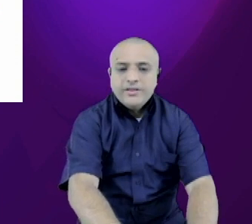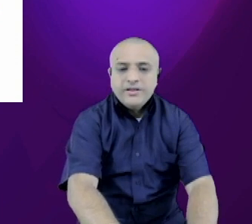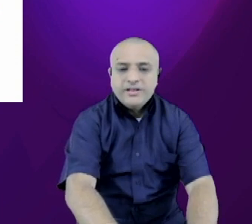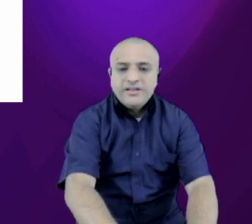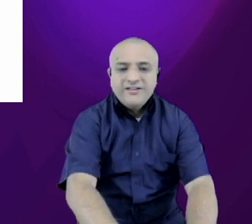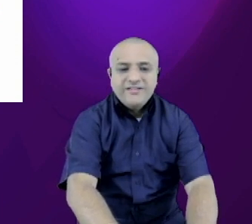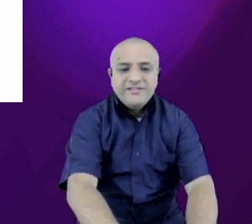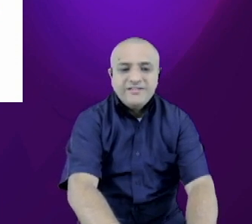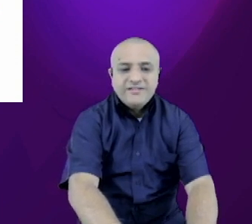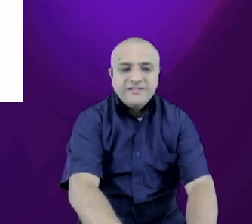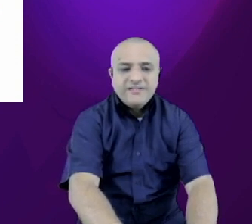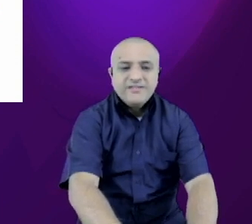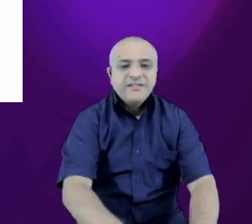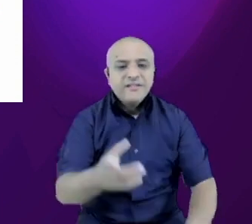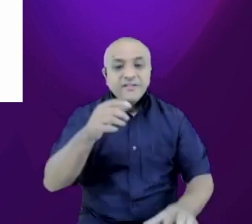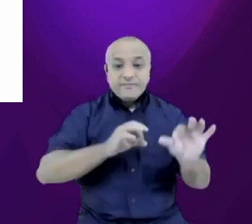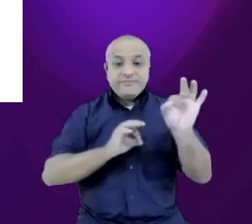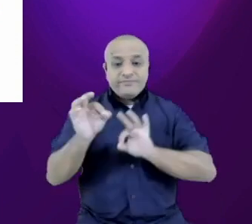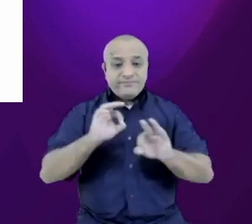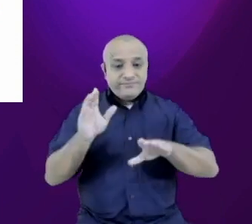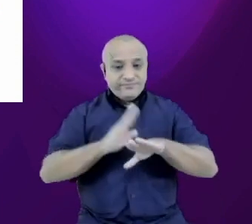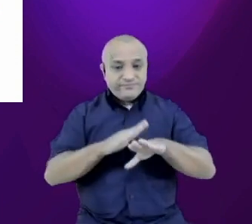survey que eles passaram estruturado,